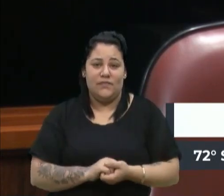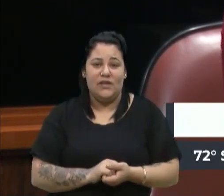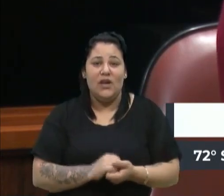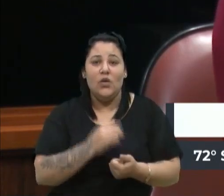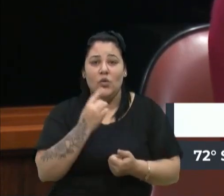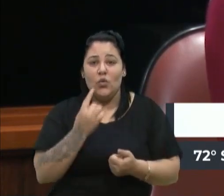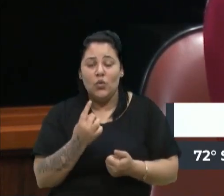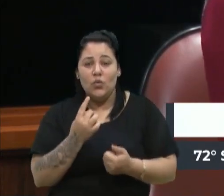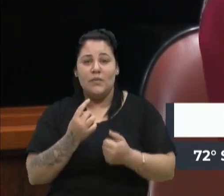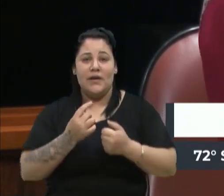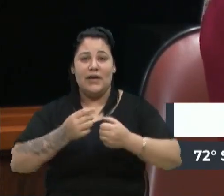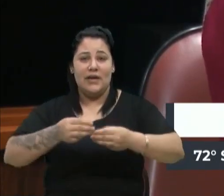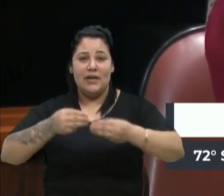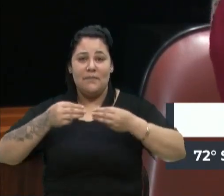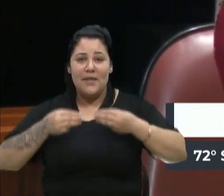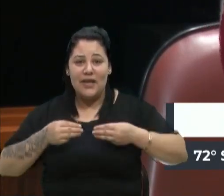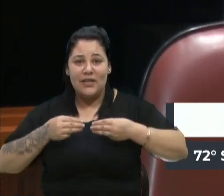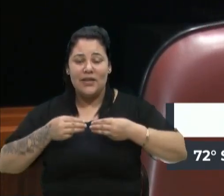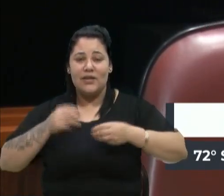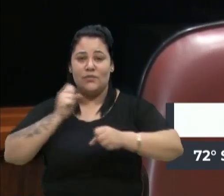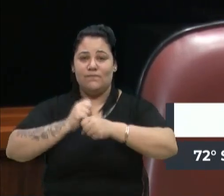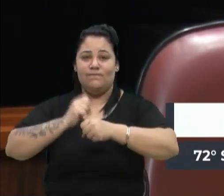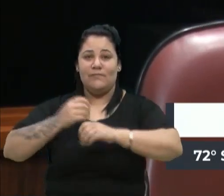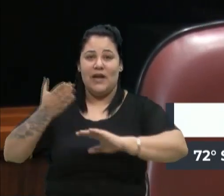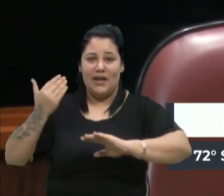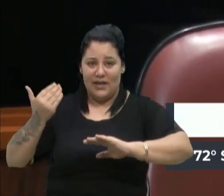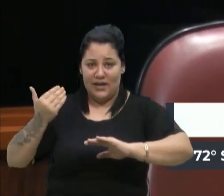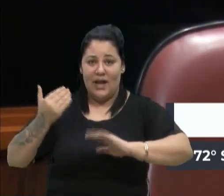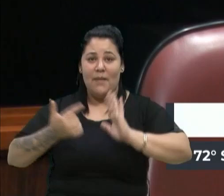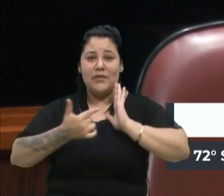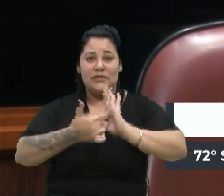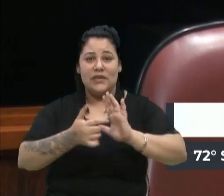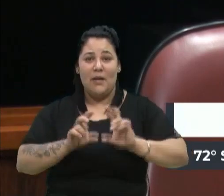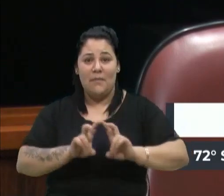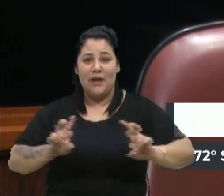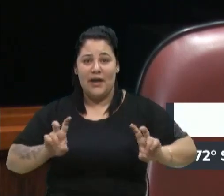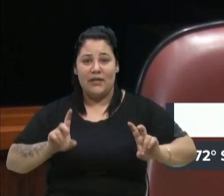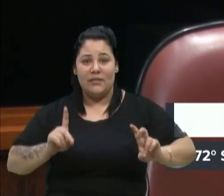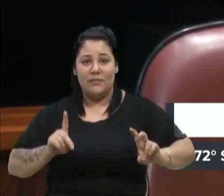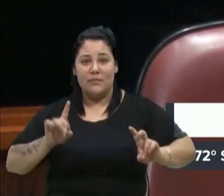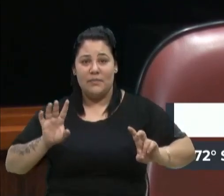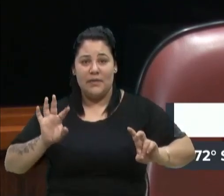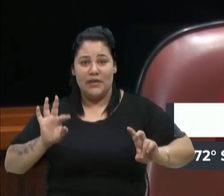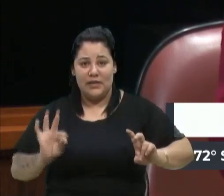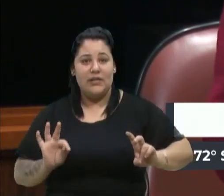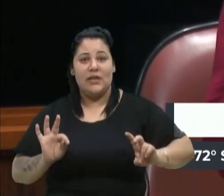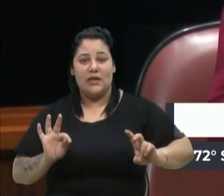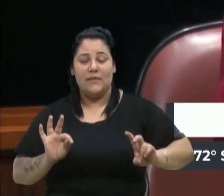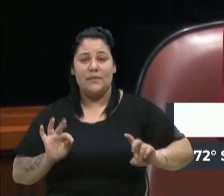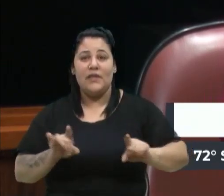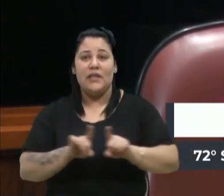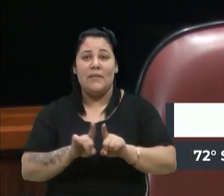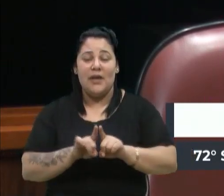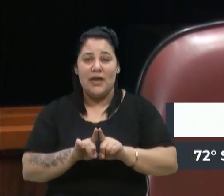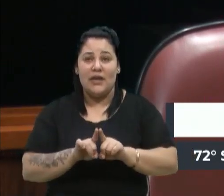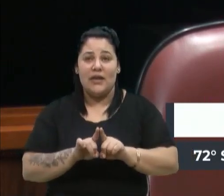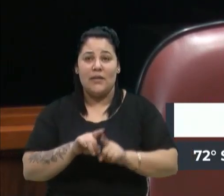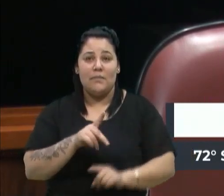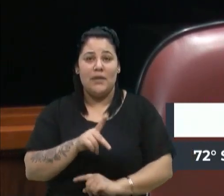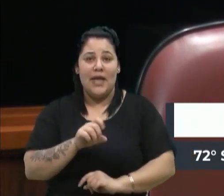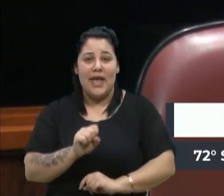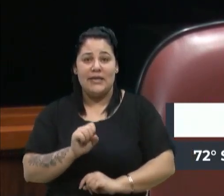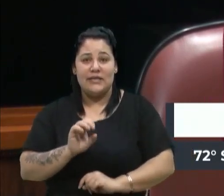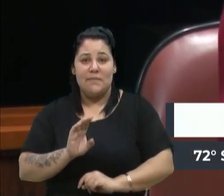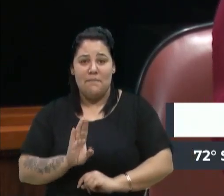dessas emendas, à época, foi apresentada pela bancada do PT e mais o